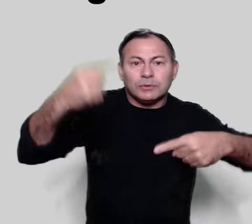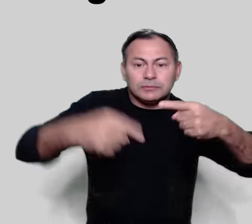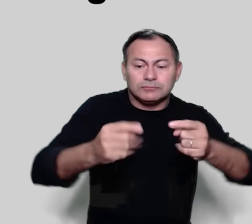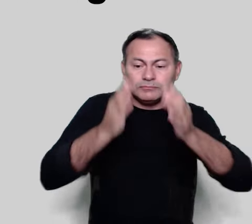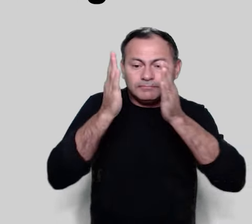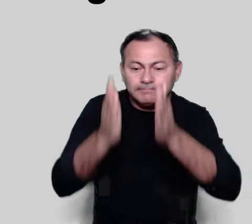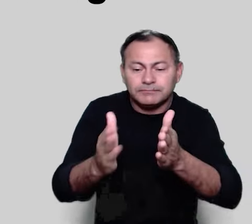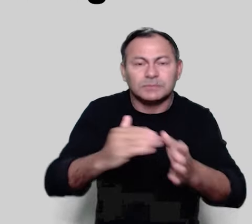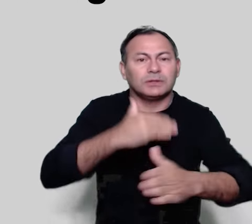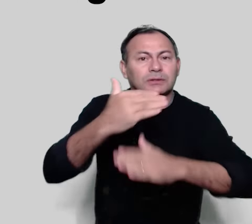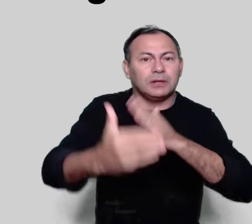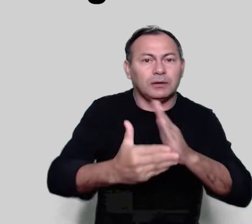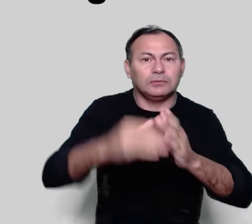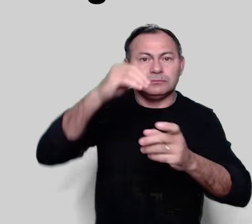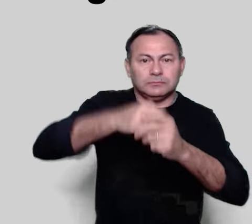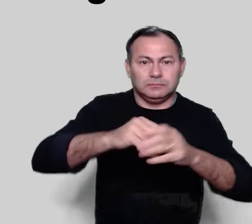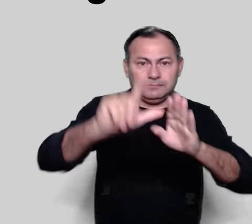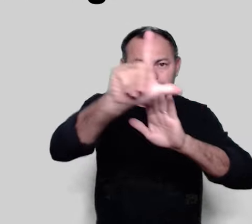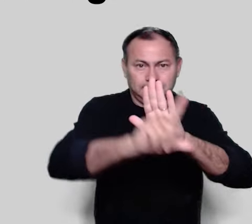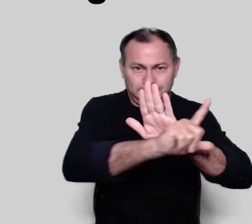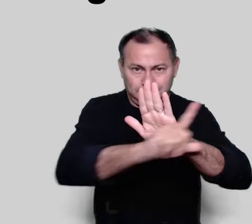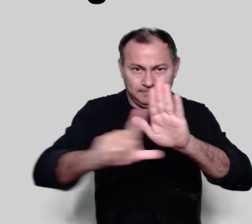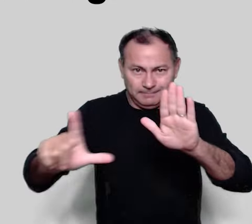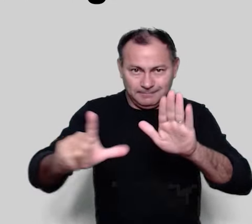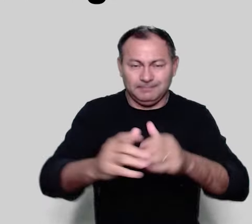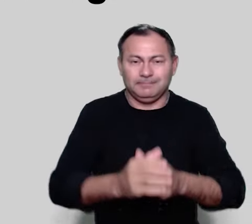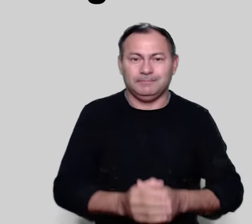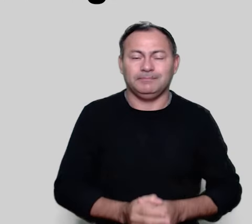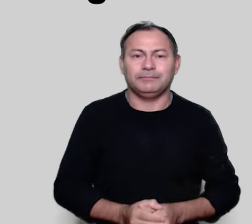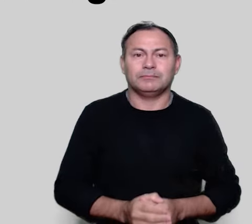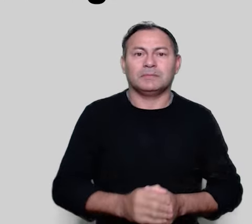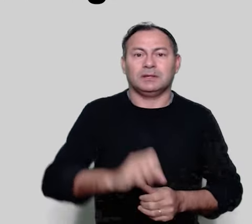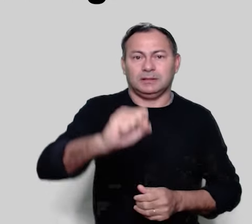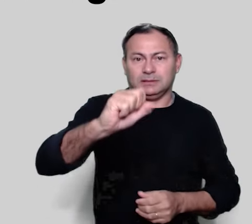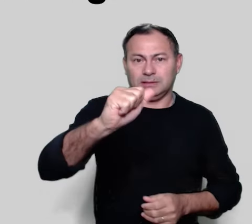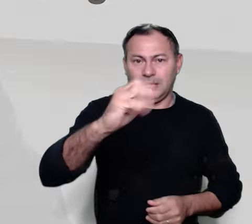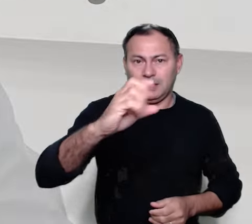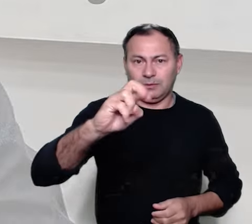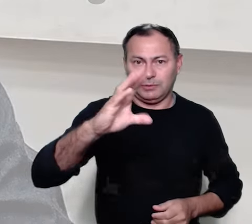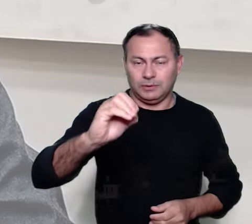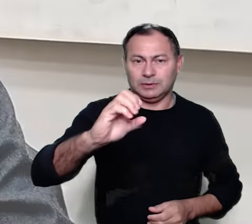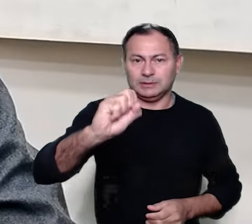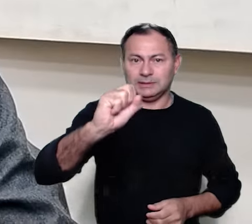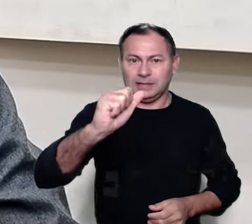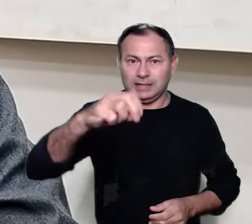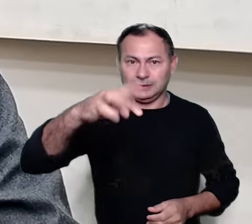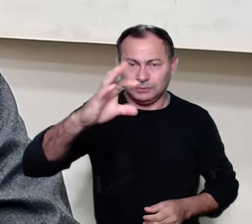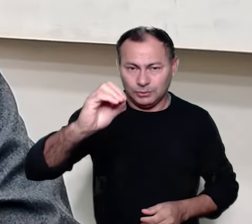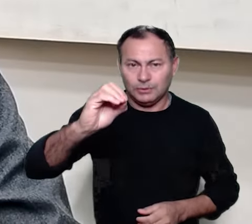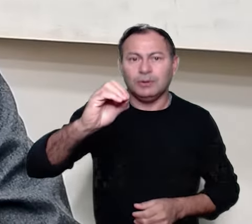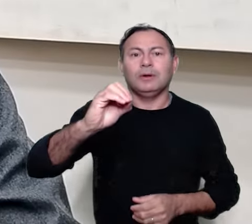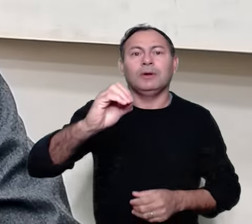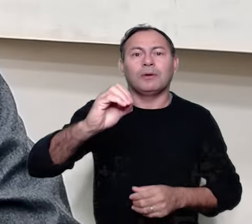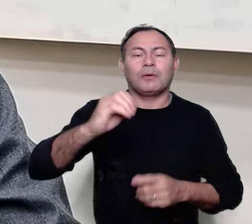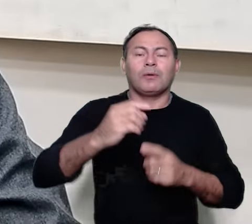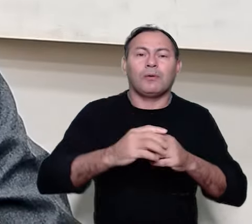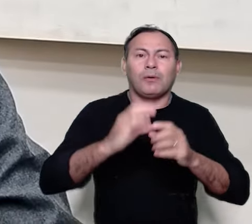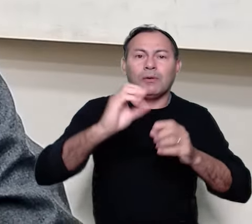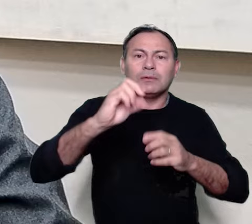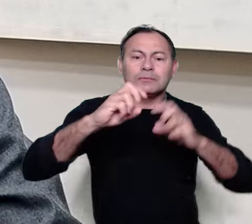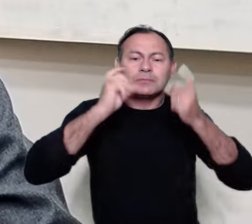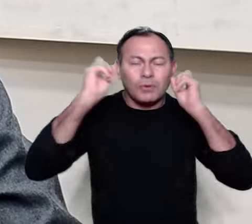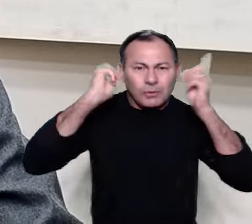parte integrante da liturgia. O Sacrosanctum Contilium é o ápice de um período de